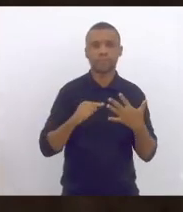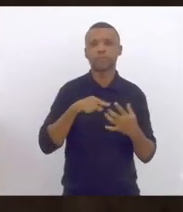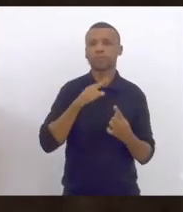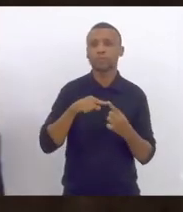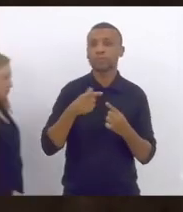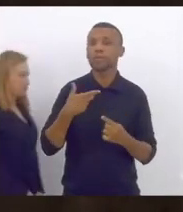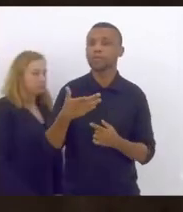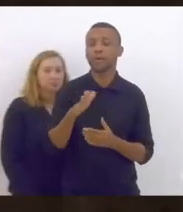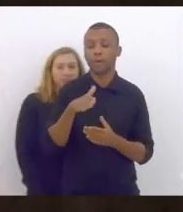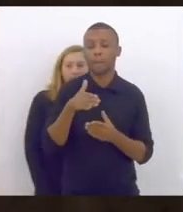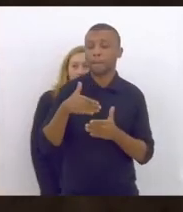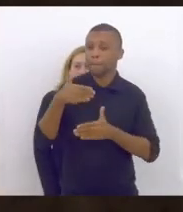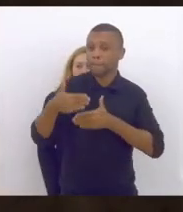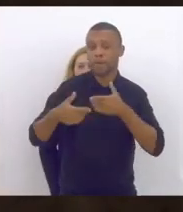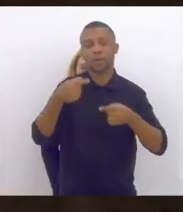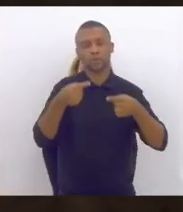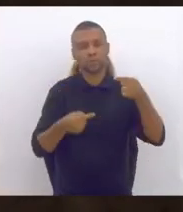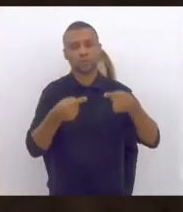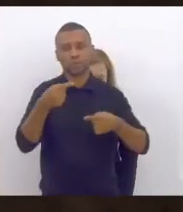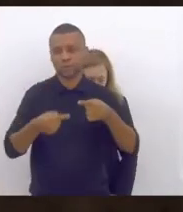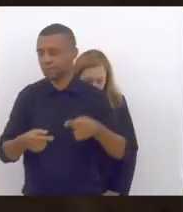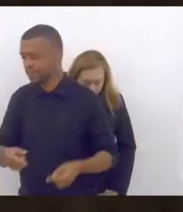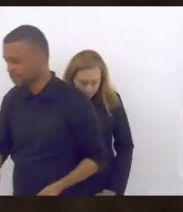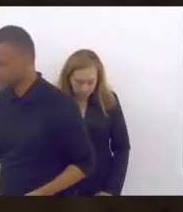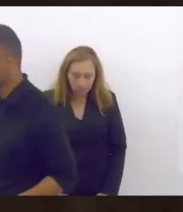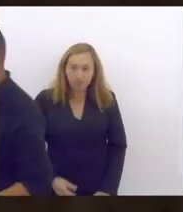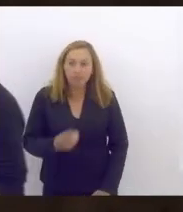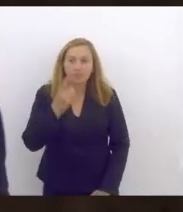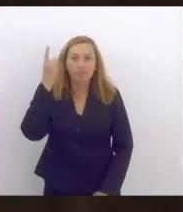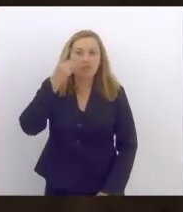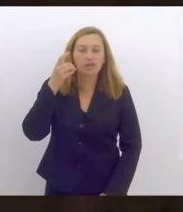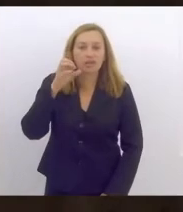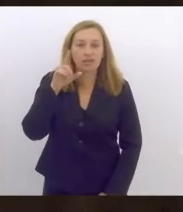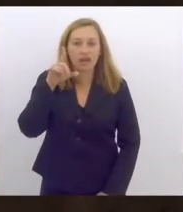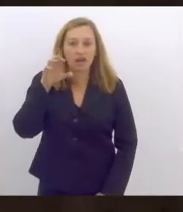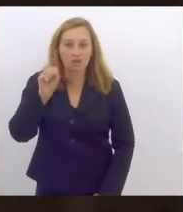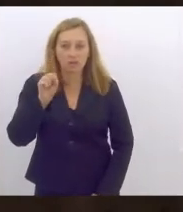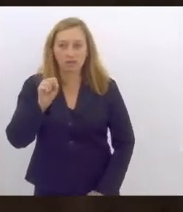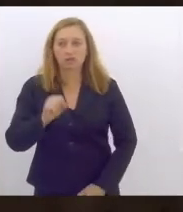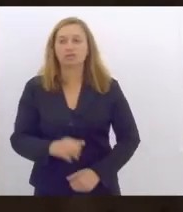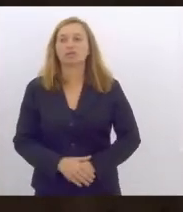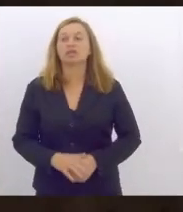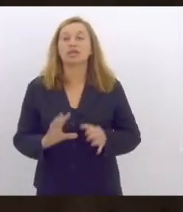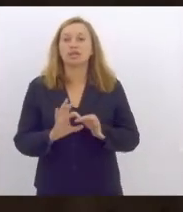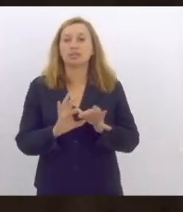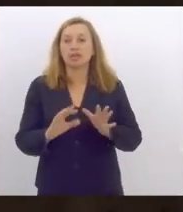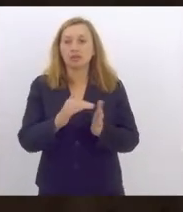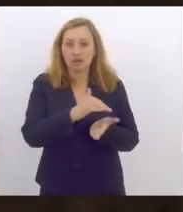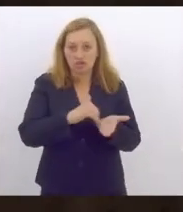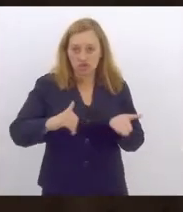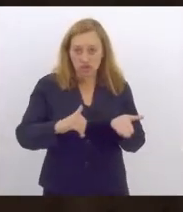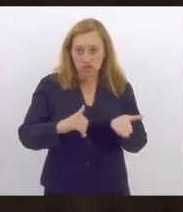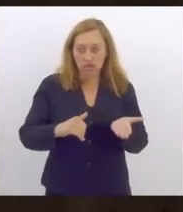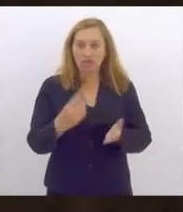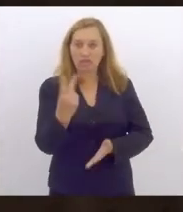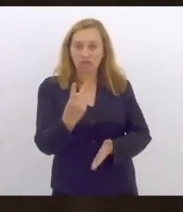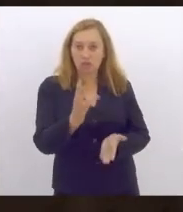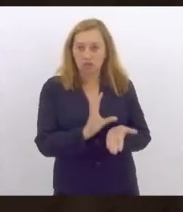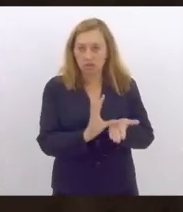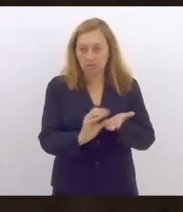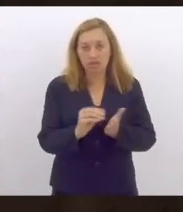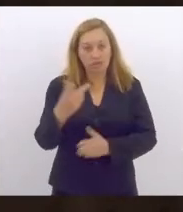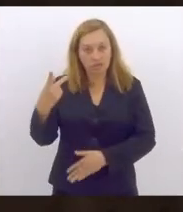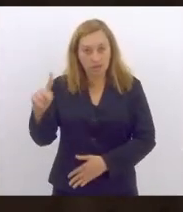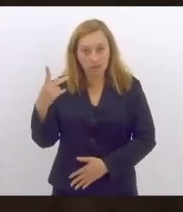acelere a tramitação, o deputado Carlos Mink autorizou a retirada das 2 emendas